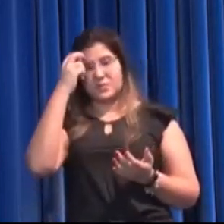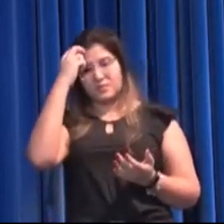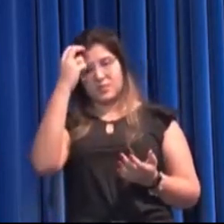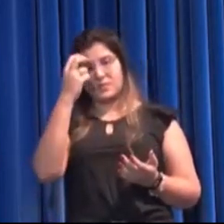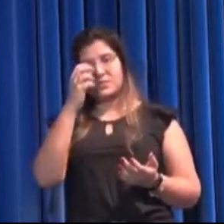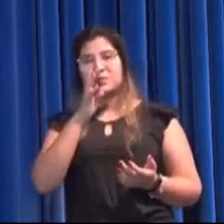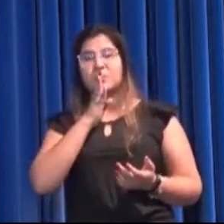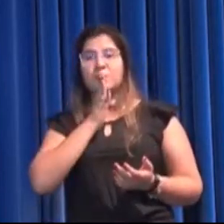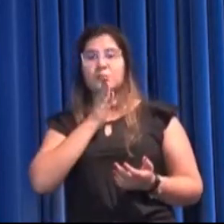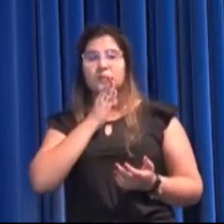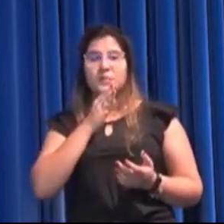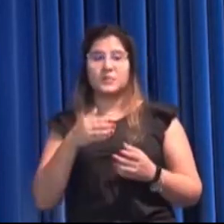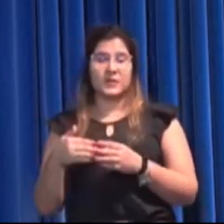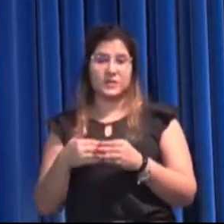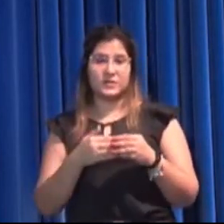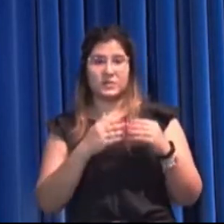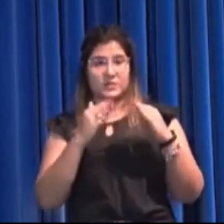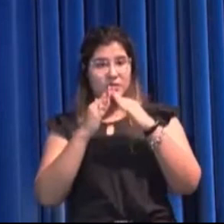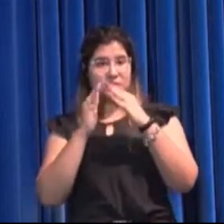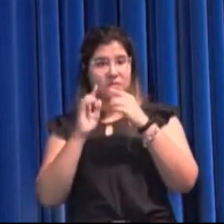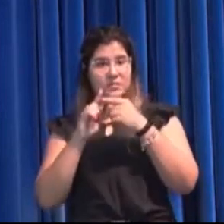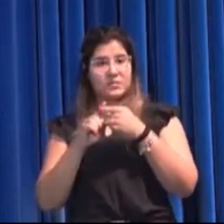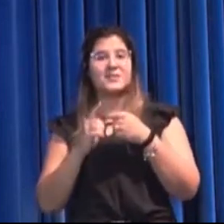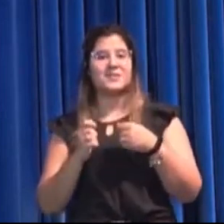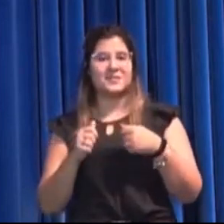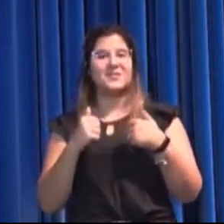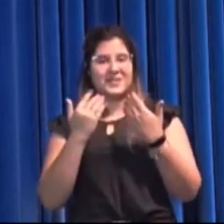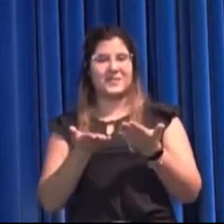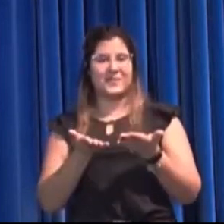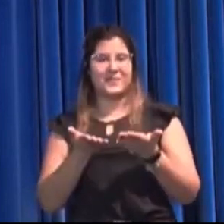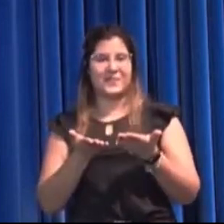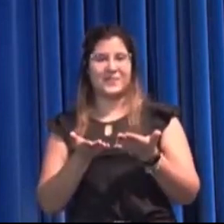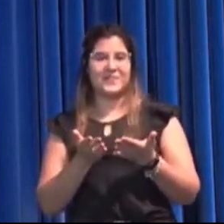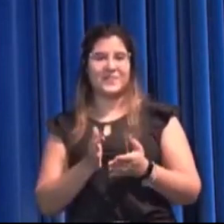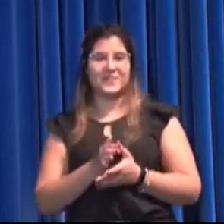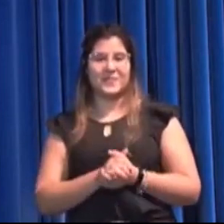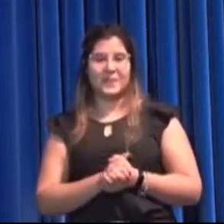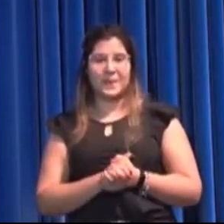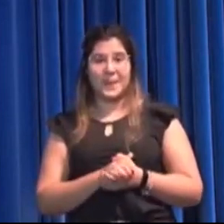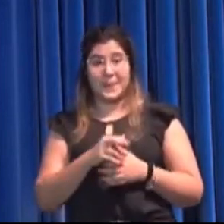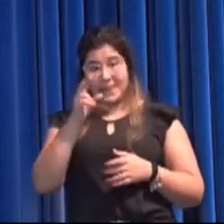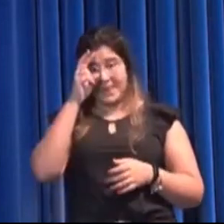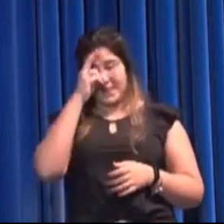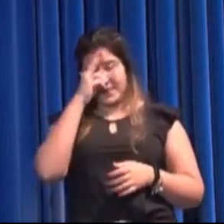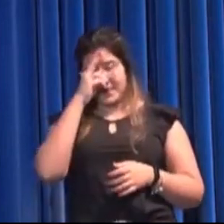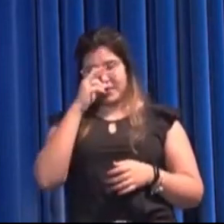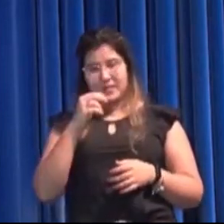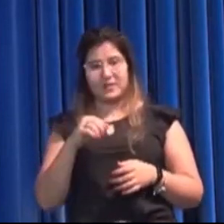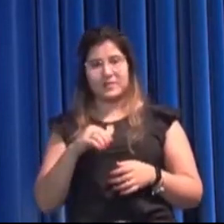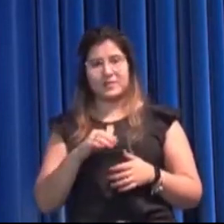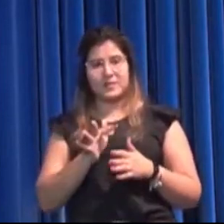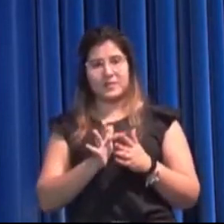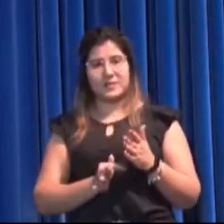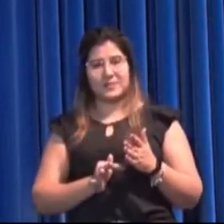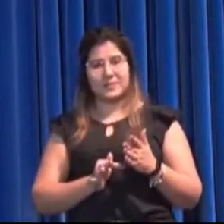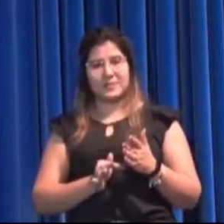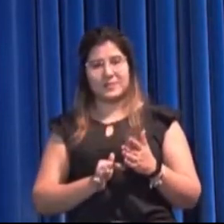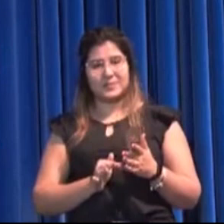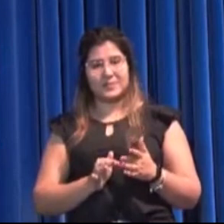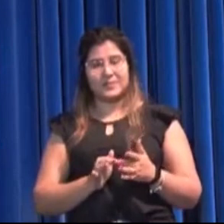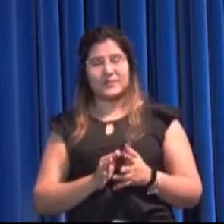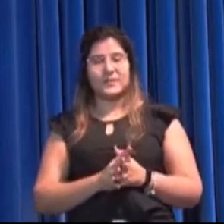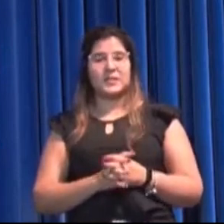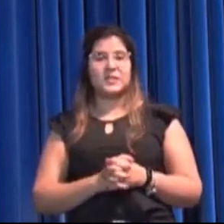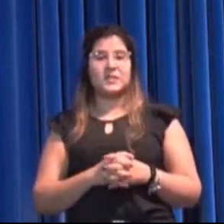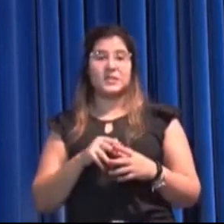para dirigir a igreja, então eu vou te dar. Né? Lembra-se do texto? O texto da palavra